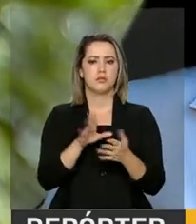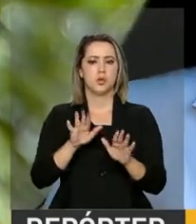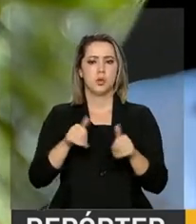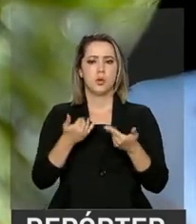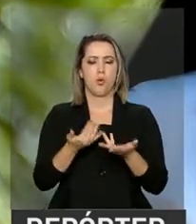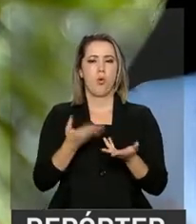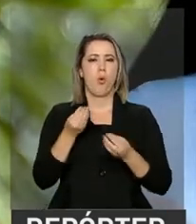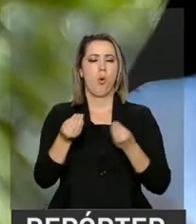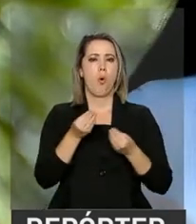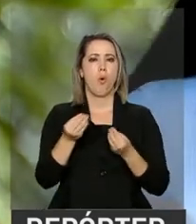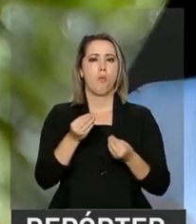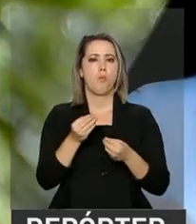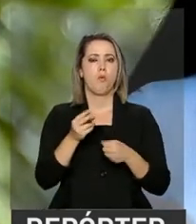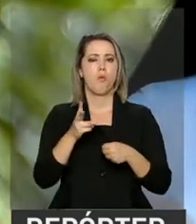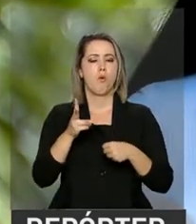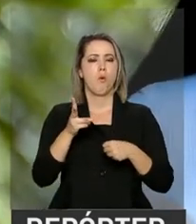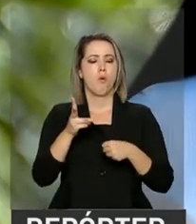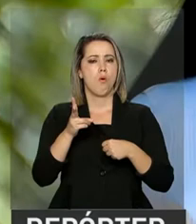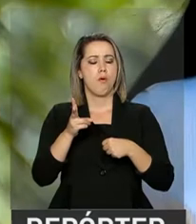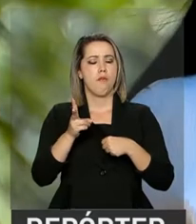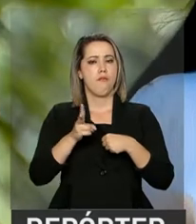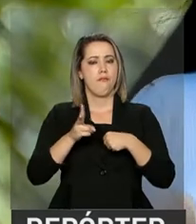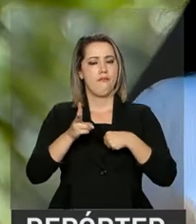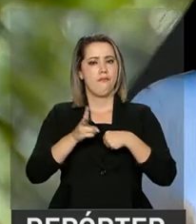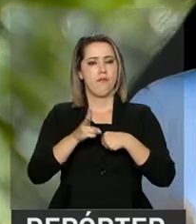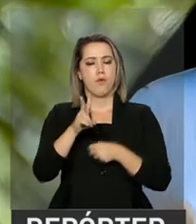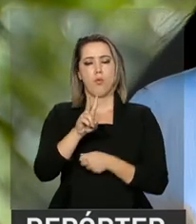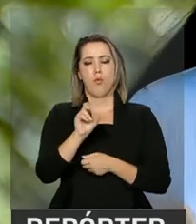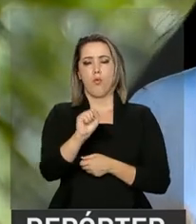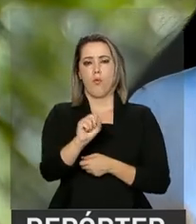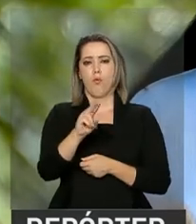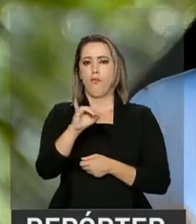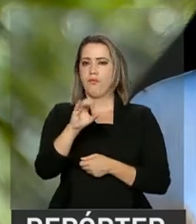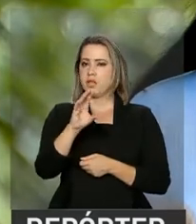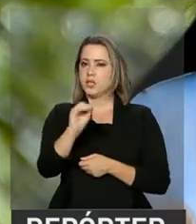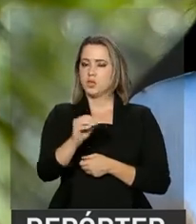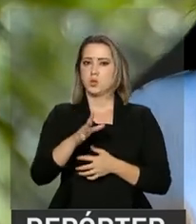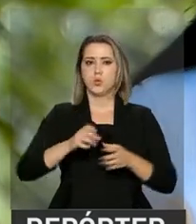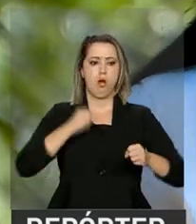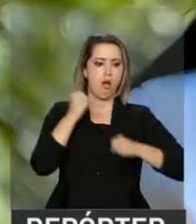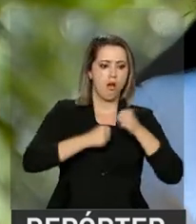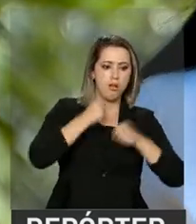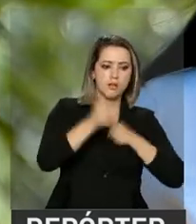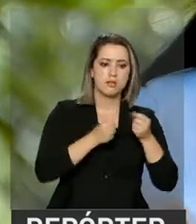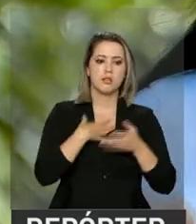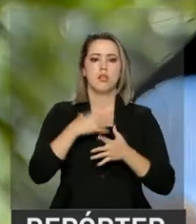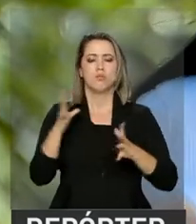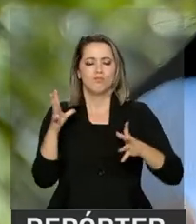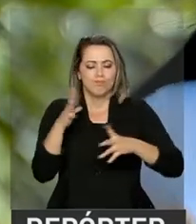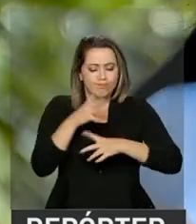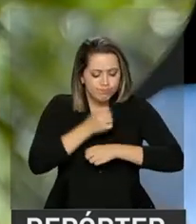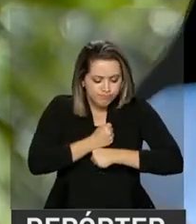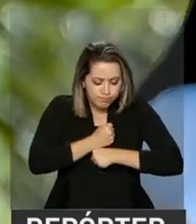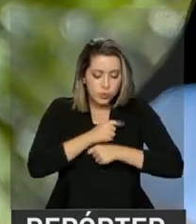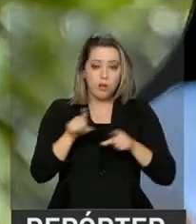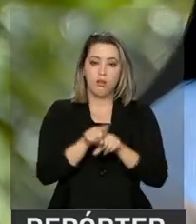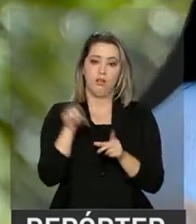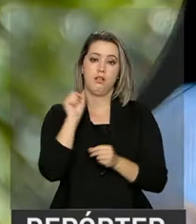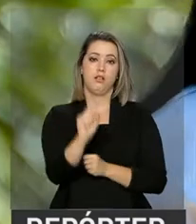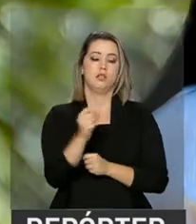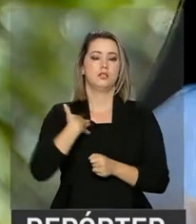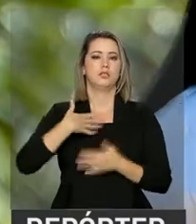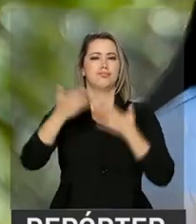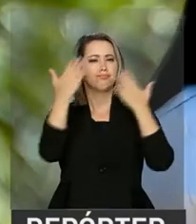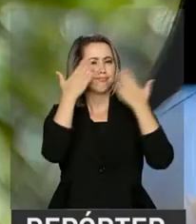dependência a gente avalia a motivação do paciente grau de depressão ansiedade e outras comunidades clínicas psiquiátricas